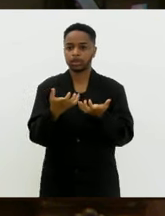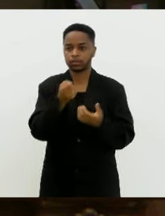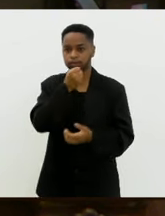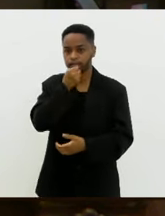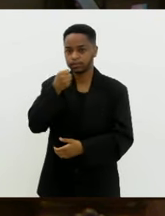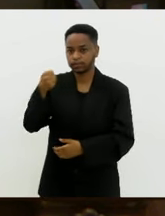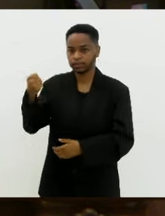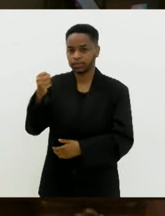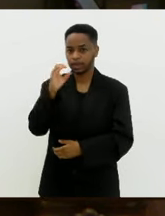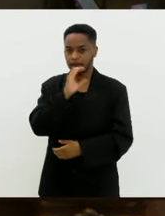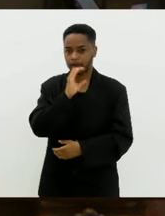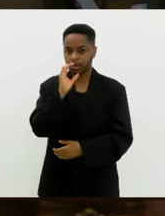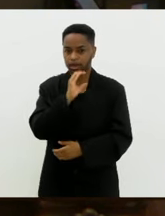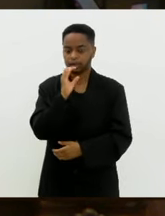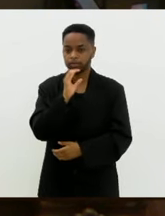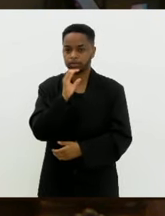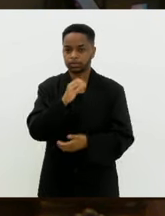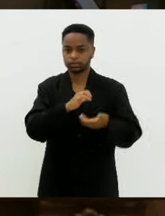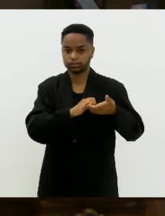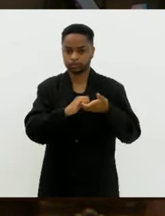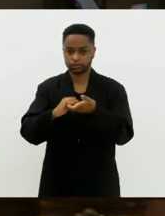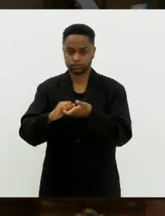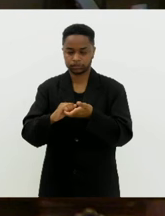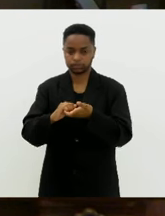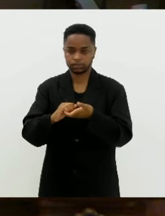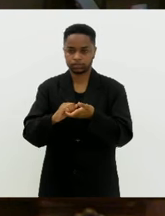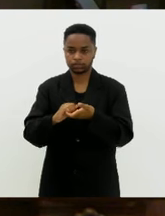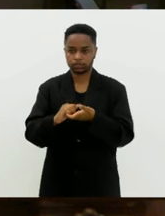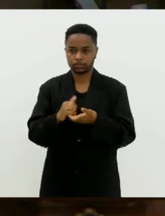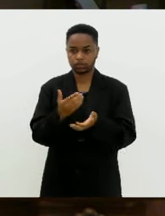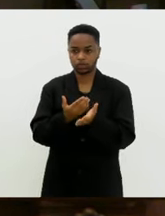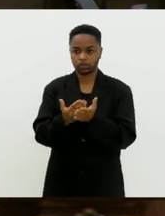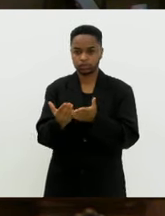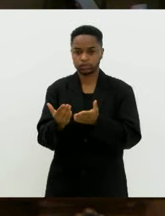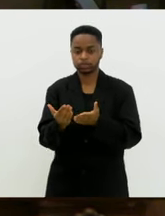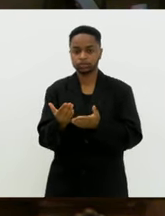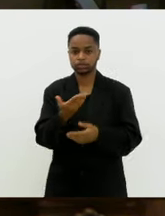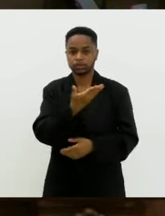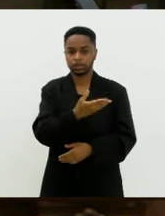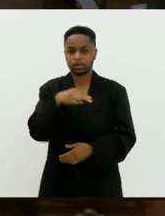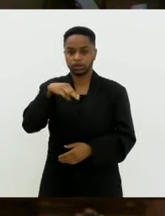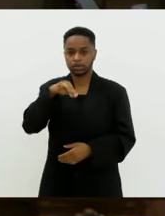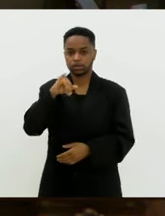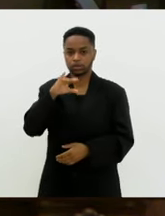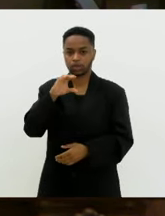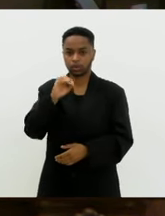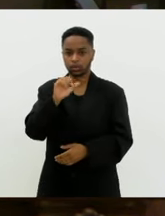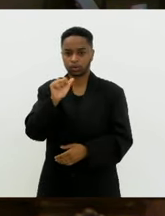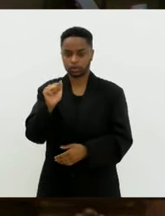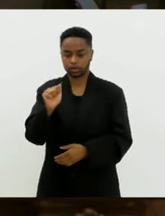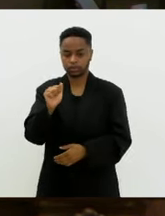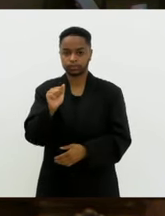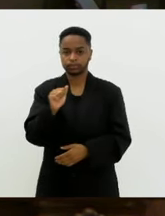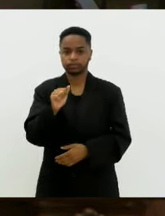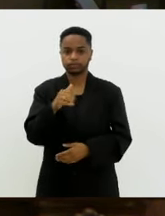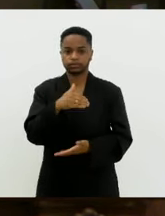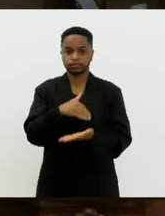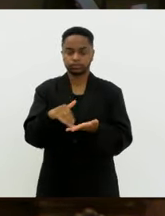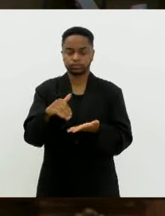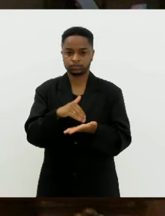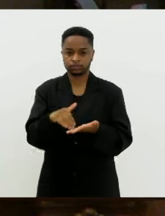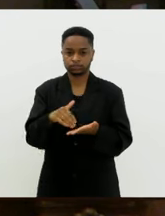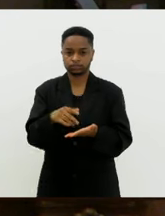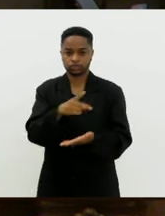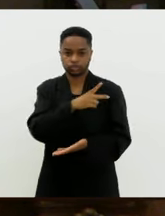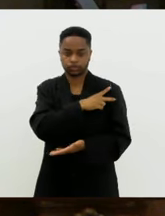breve saudação, começando pelo nosso companheiro Nicola Miccioni, por favor, nosso secretário, chefe da